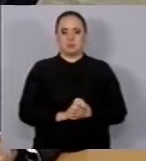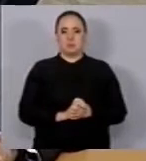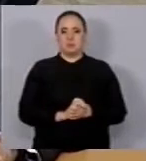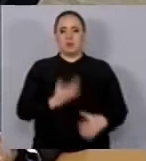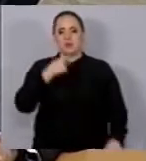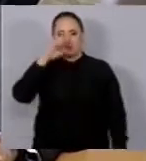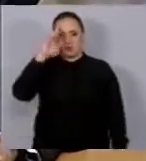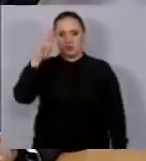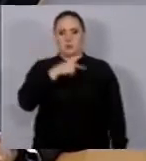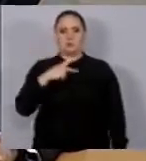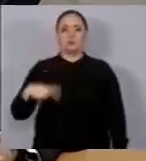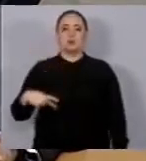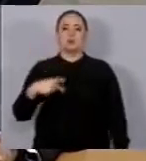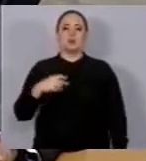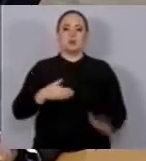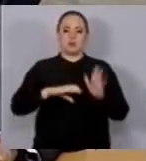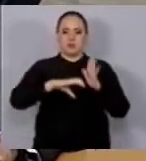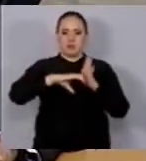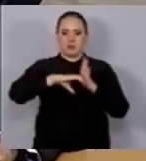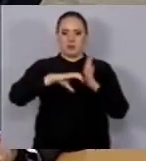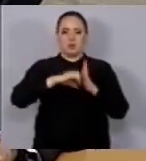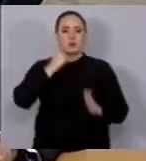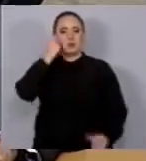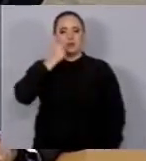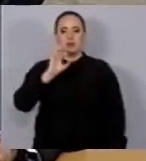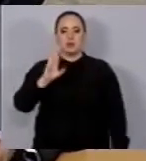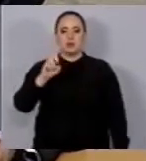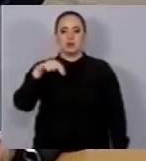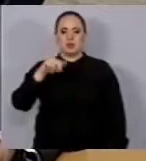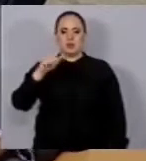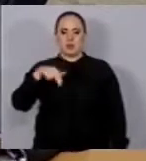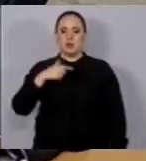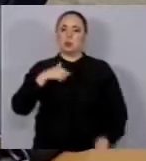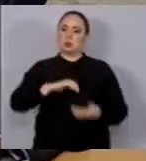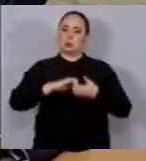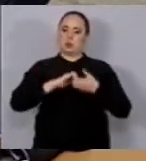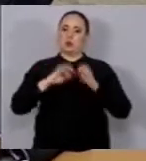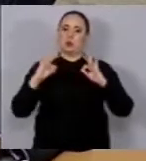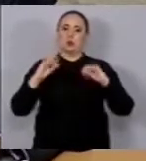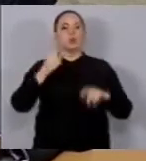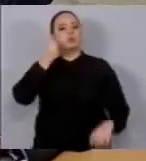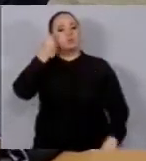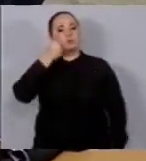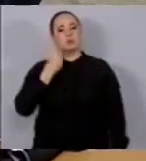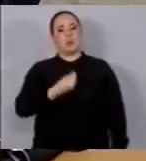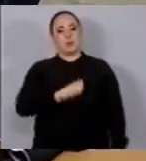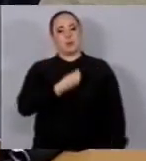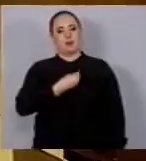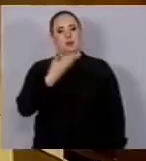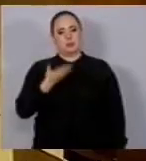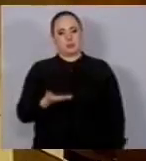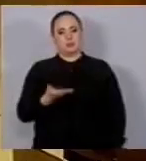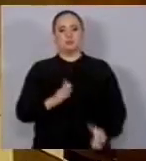Excelentíssimo senhor presidente do Senado Federal, senador Renan Calheiros, na pessoa de quem saúdo todos os senadores da